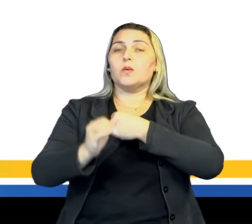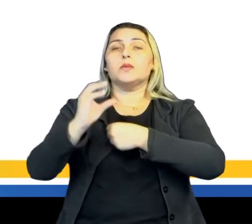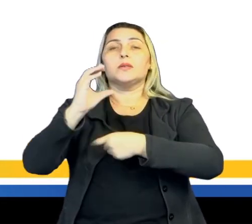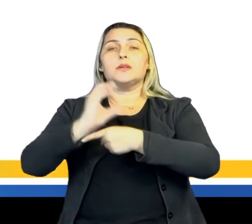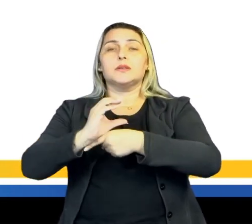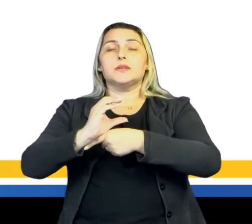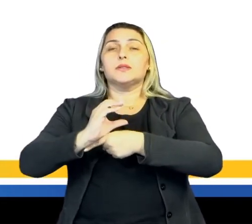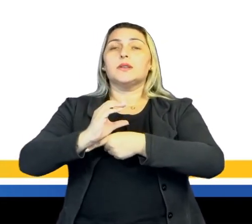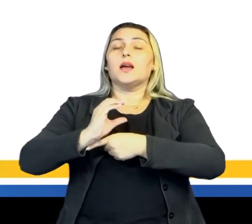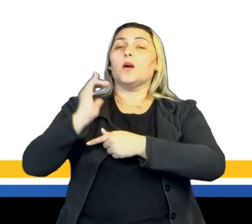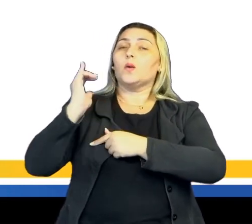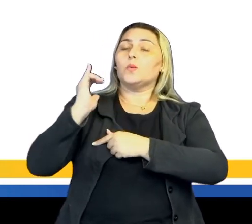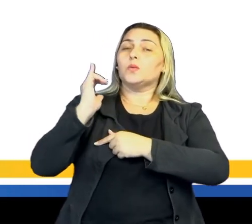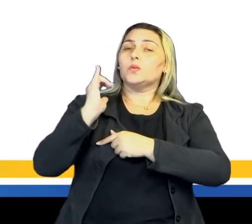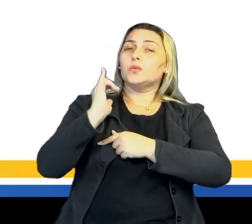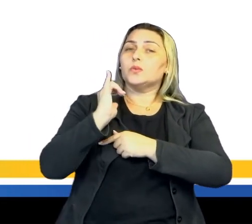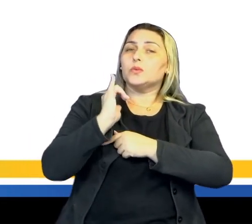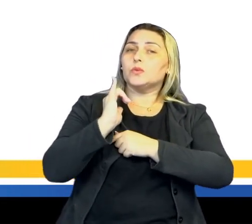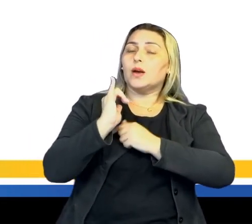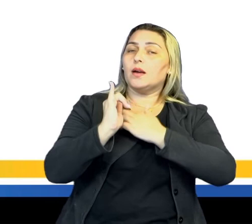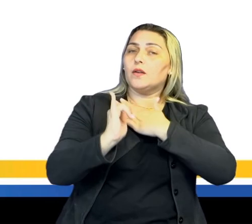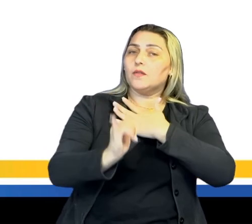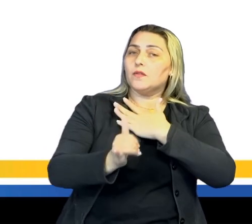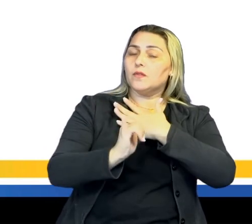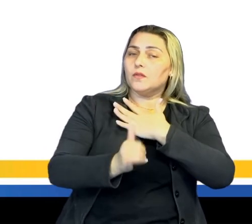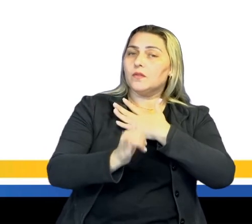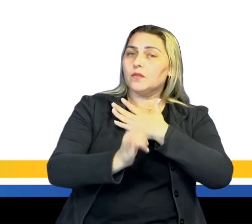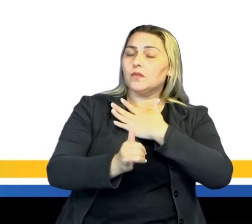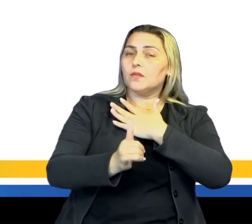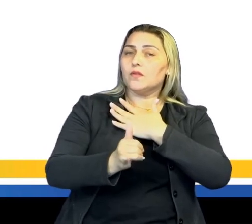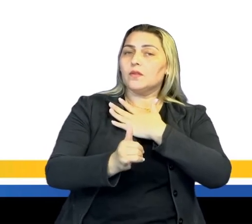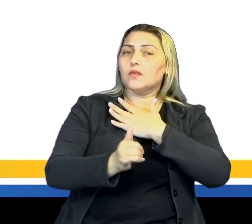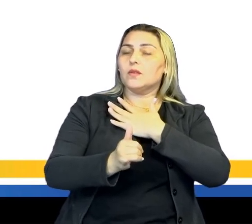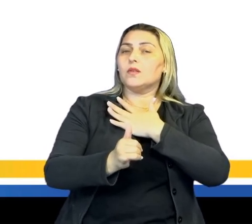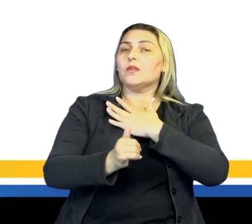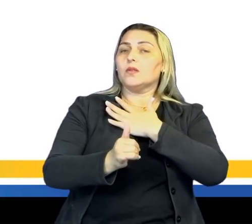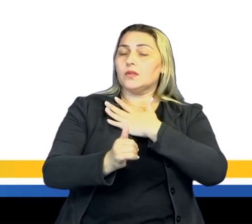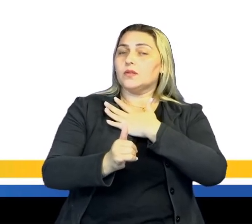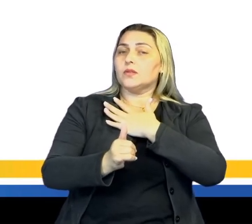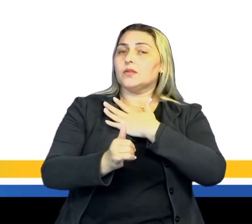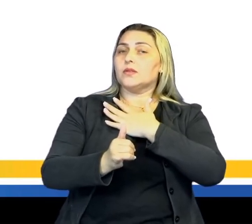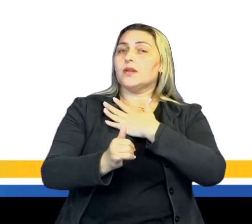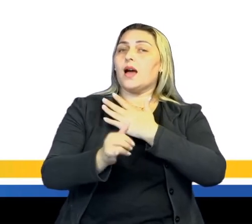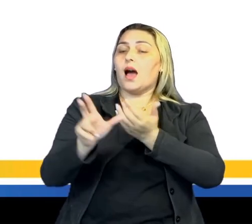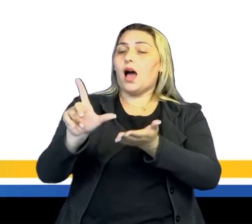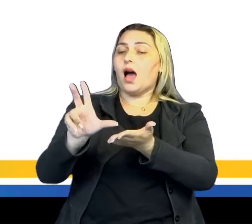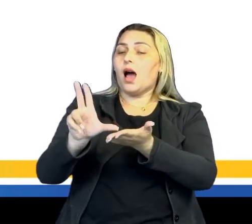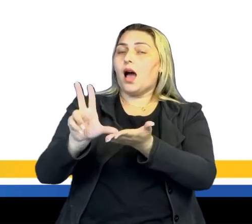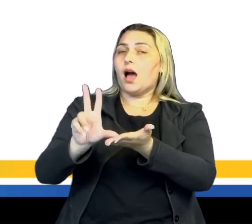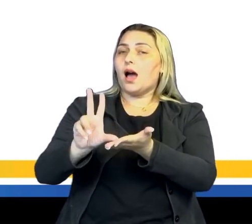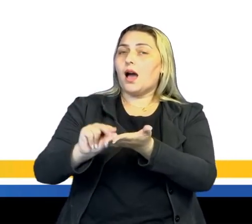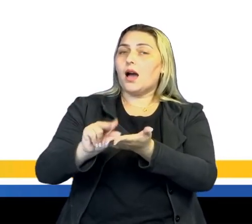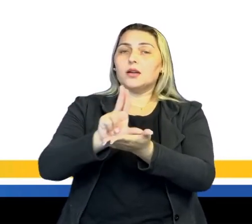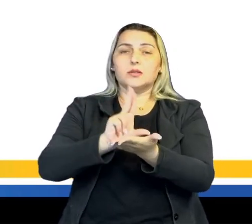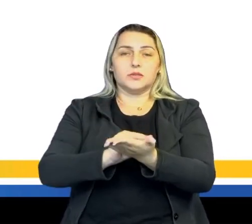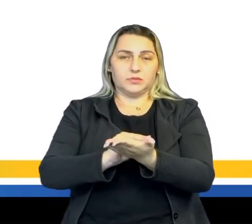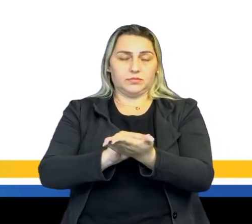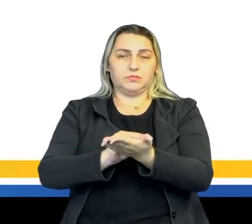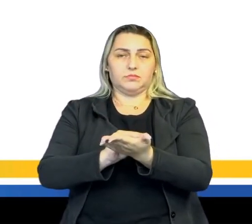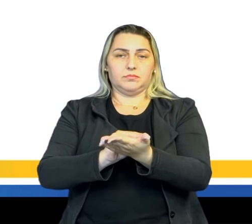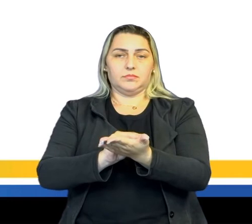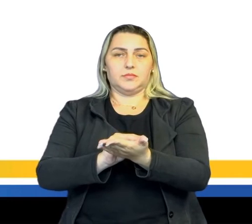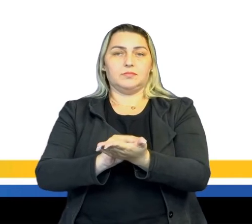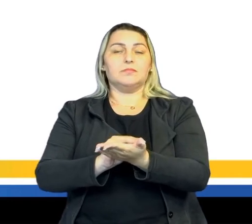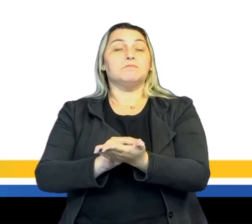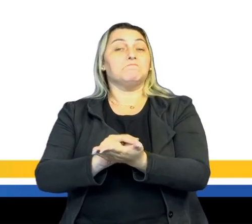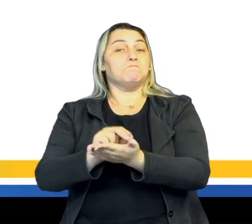os contos, D, fábula ou letra E, artigo científico? Ah, tenho certeza que você marcou